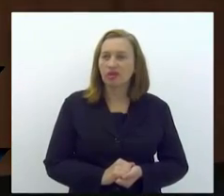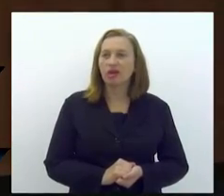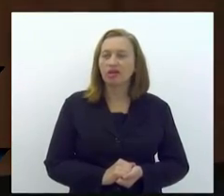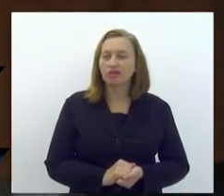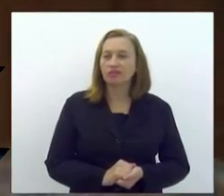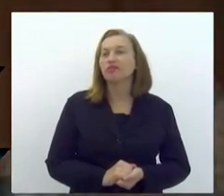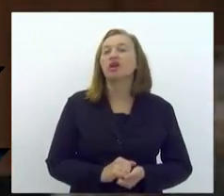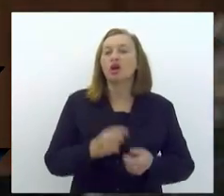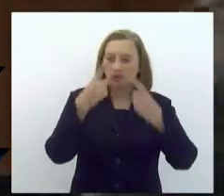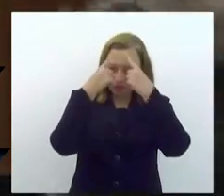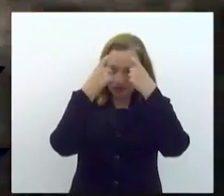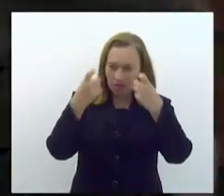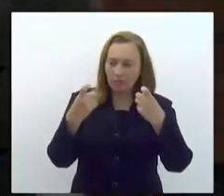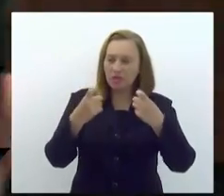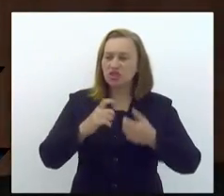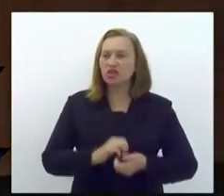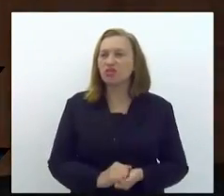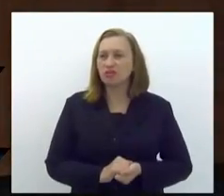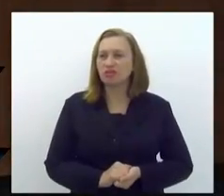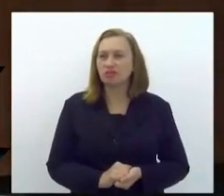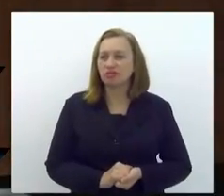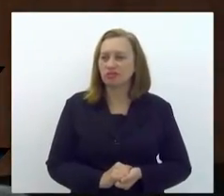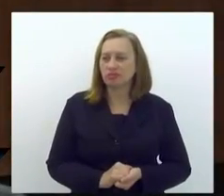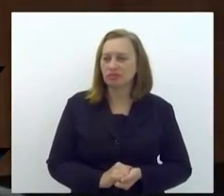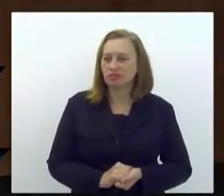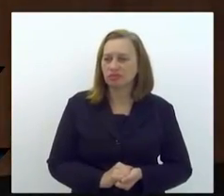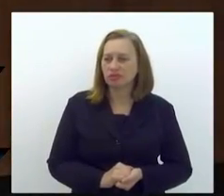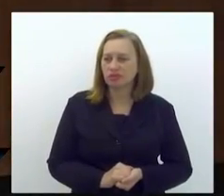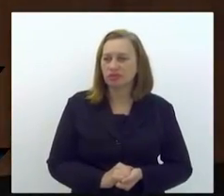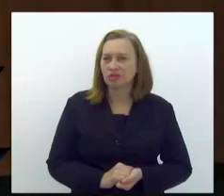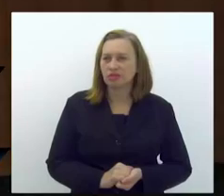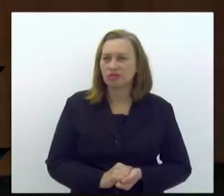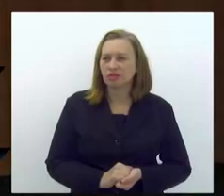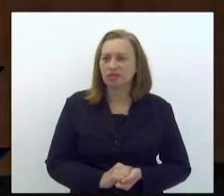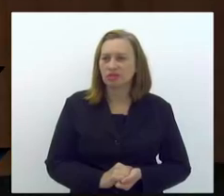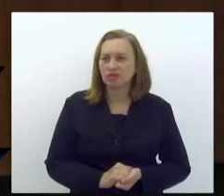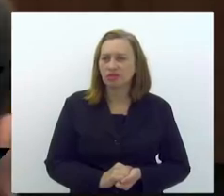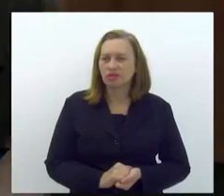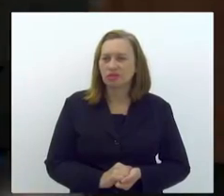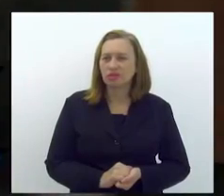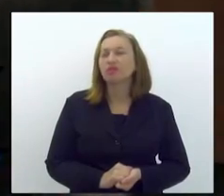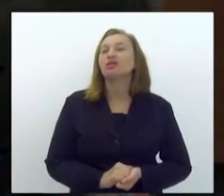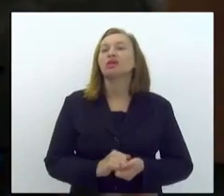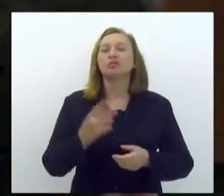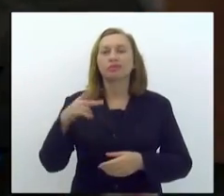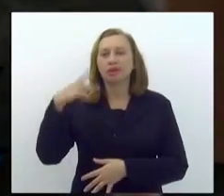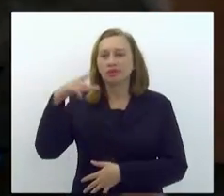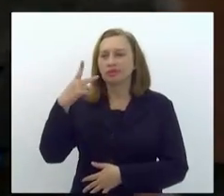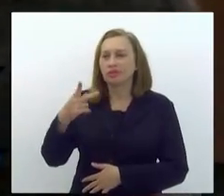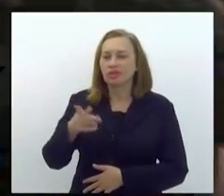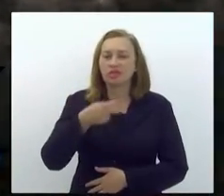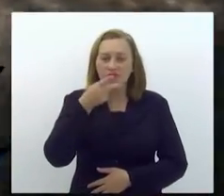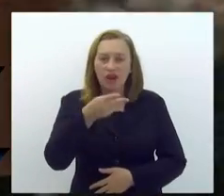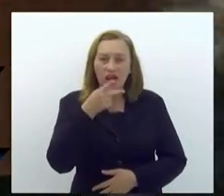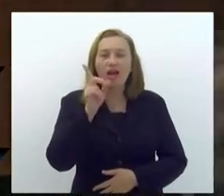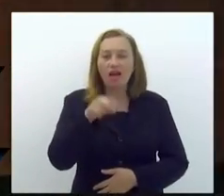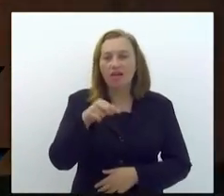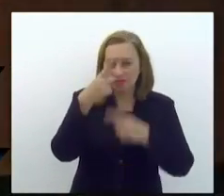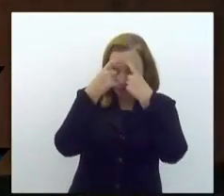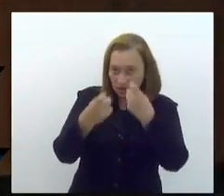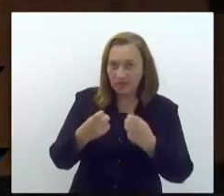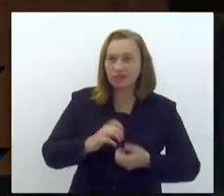física direta porque a violência de impedir um parlamentar de expor as suas posições também é violência